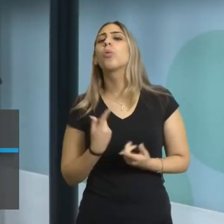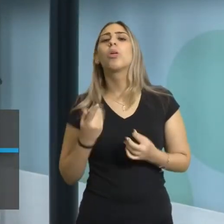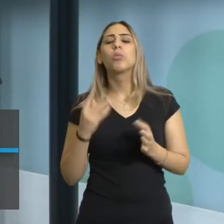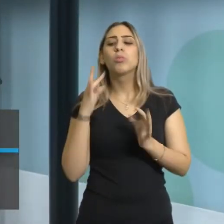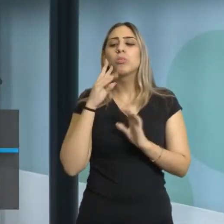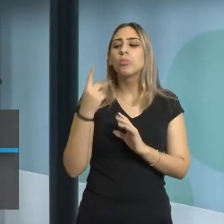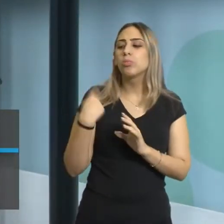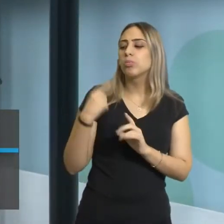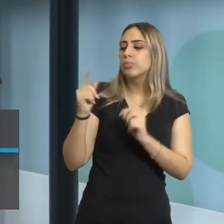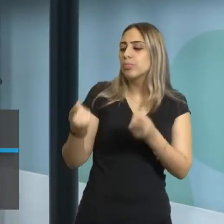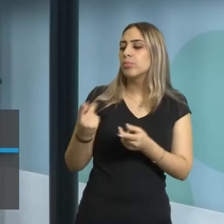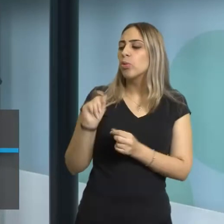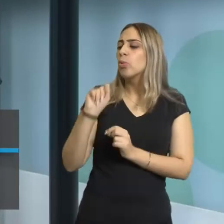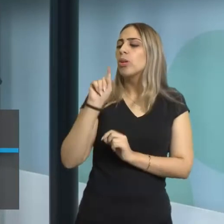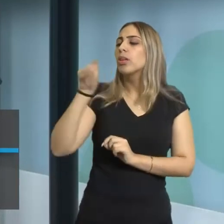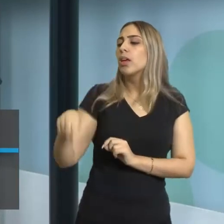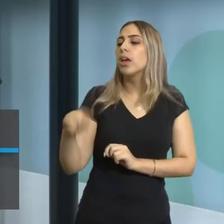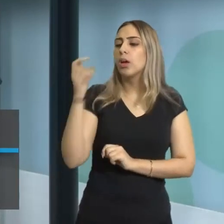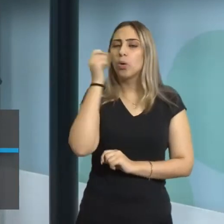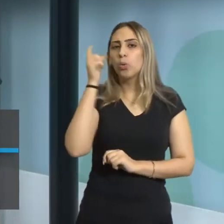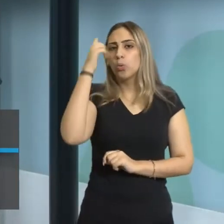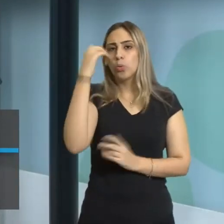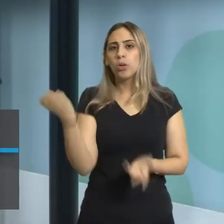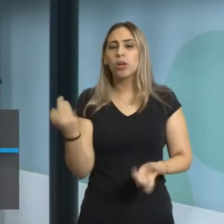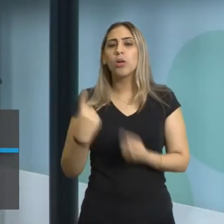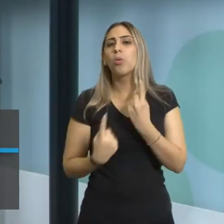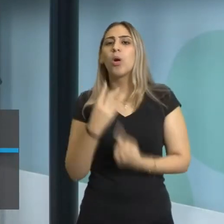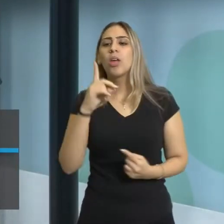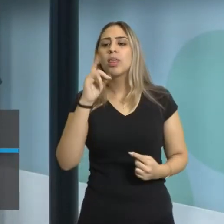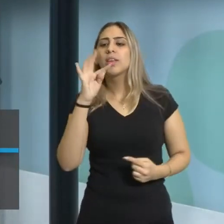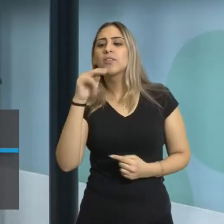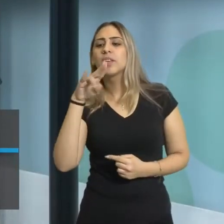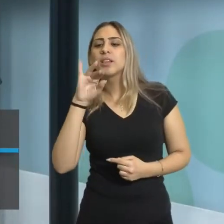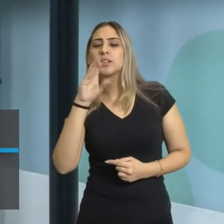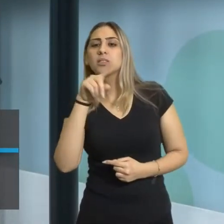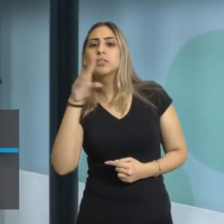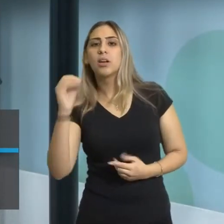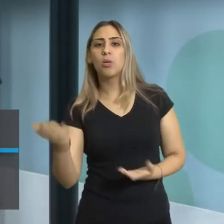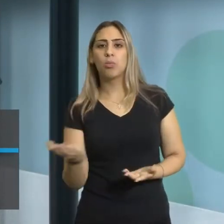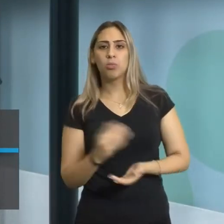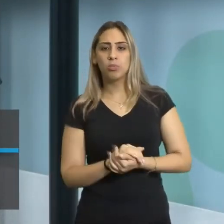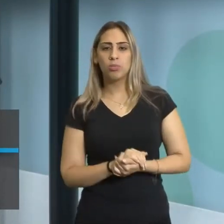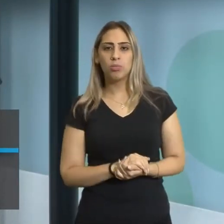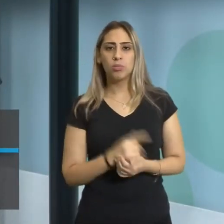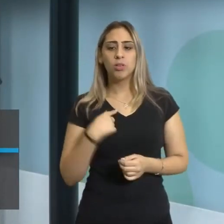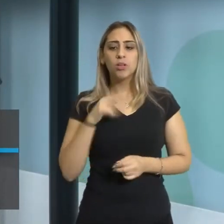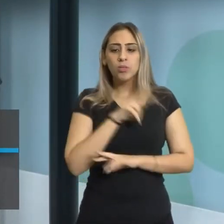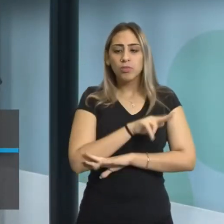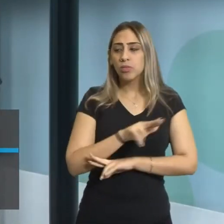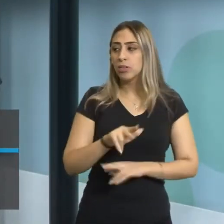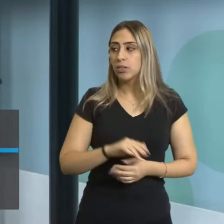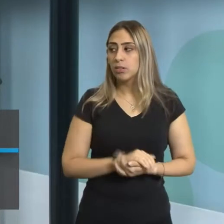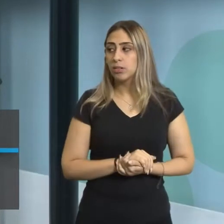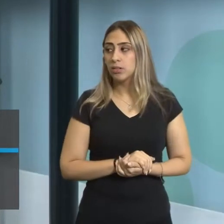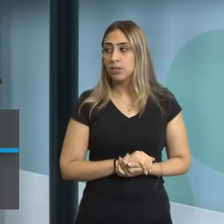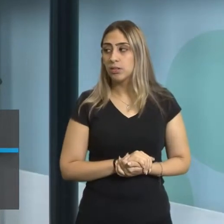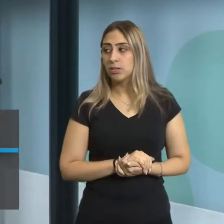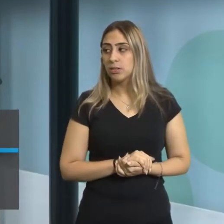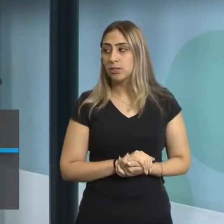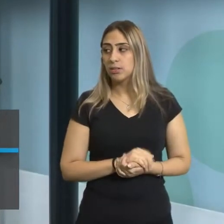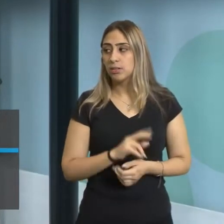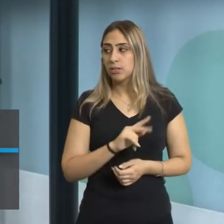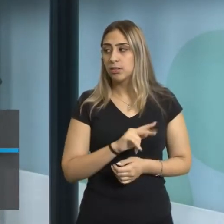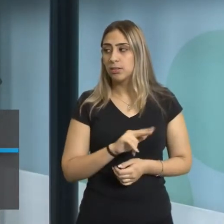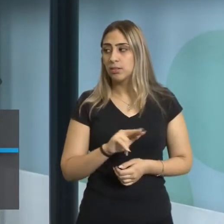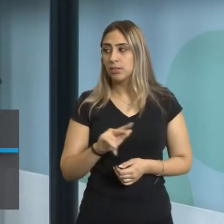dessa palavra cultura dentro do Estado de São Paulo a gente consegue pensar em várias culturas diferentes a gente tem